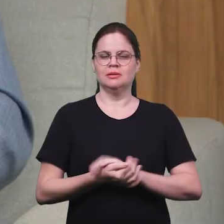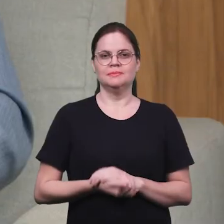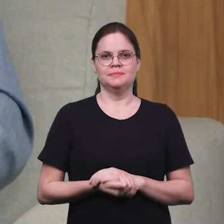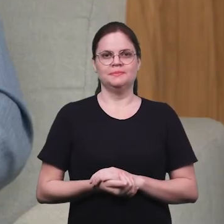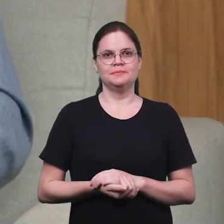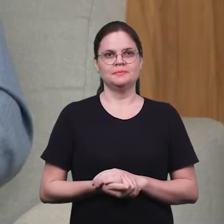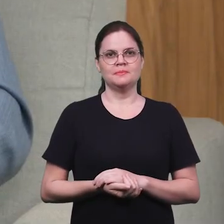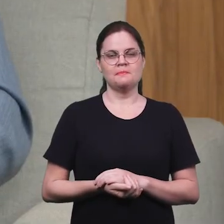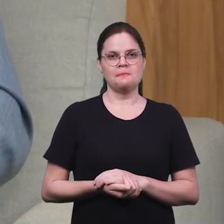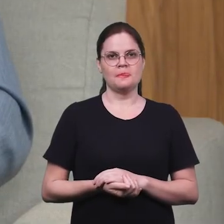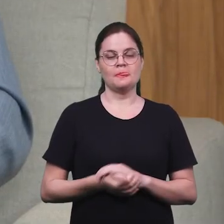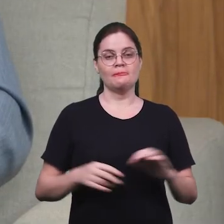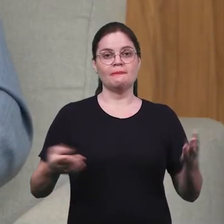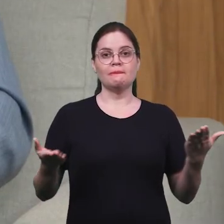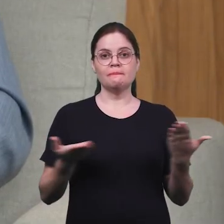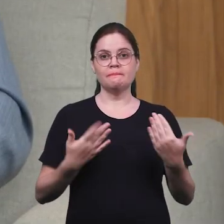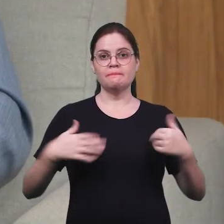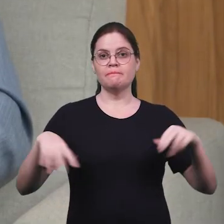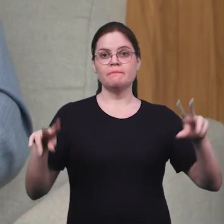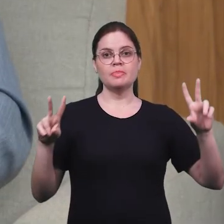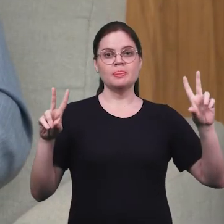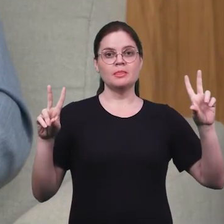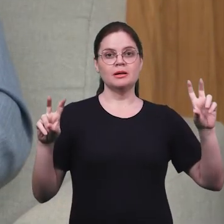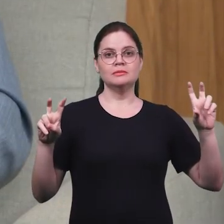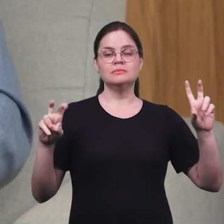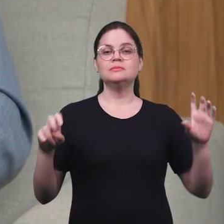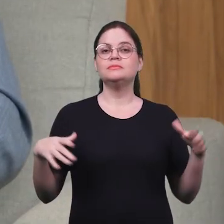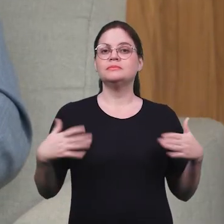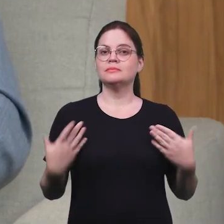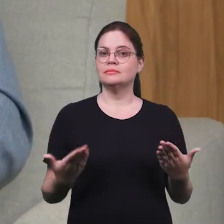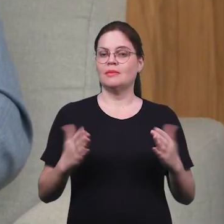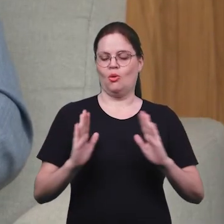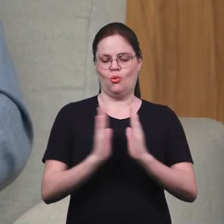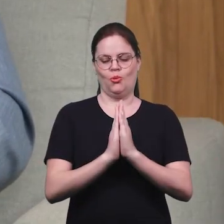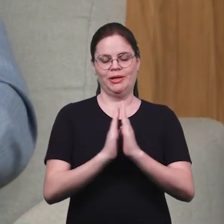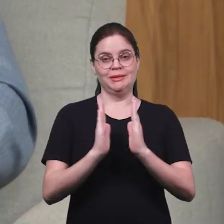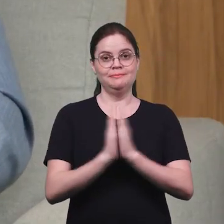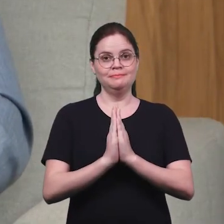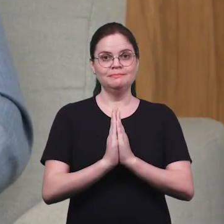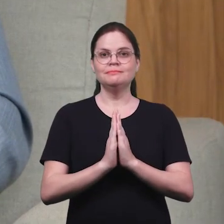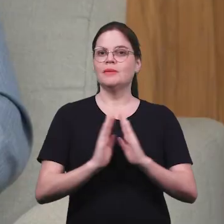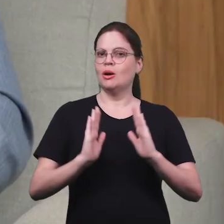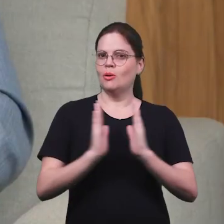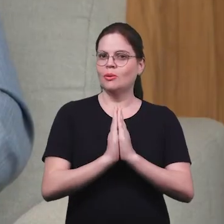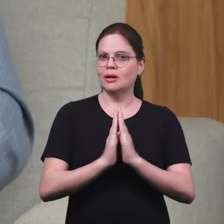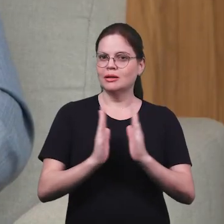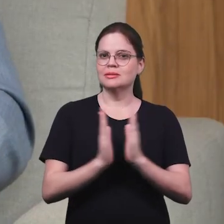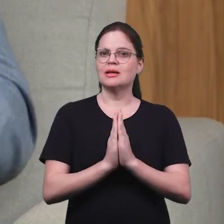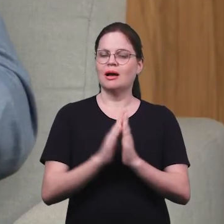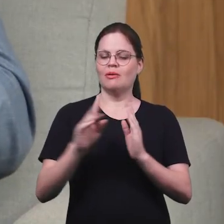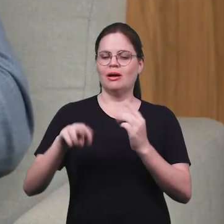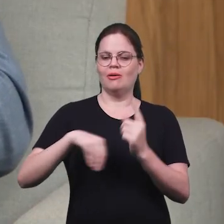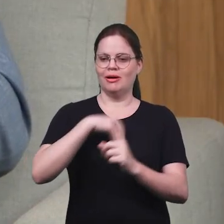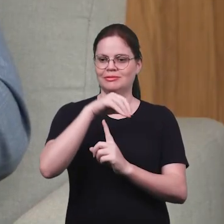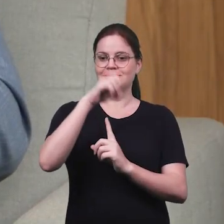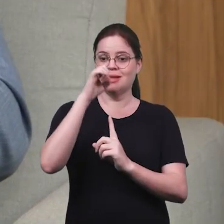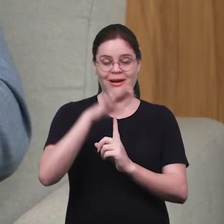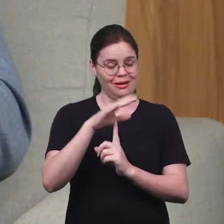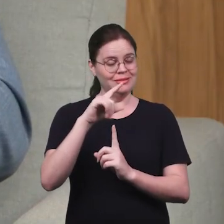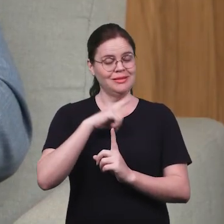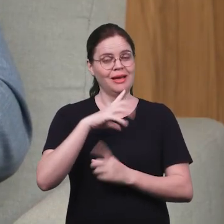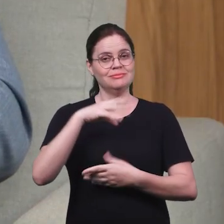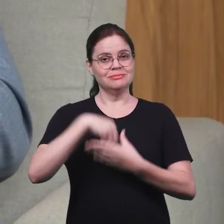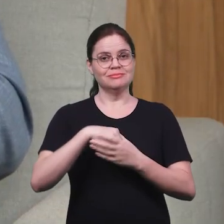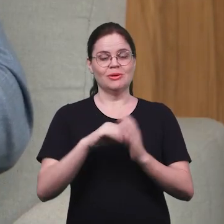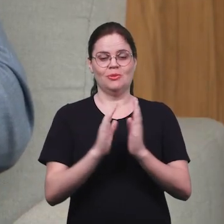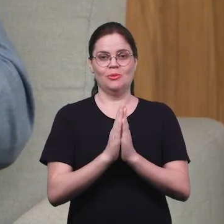participasse conosco. O tema de hoje vai ser sobre a oração, o recurso da graça, oração. Então, se você vai comentar